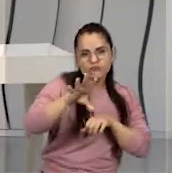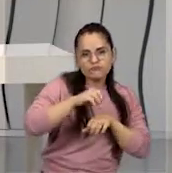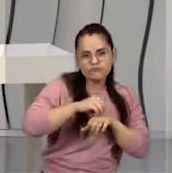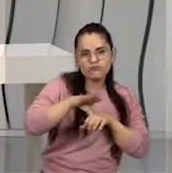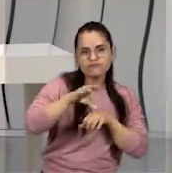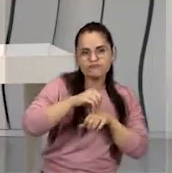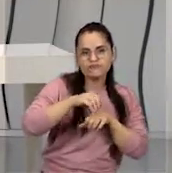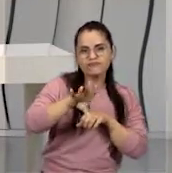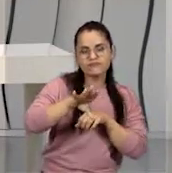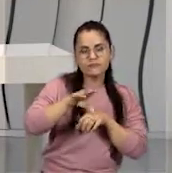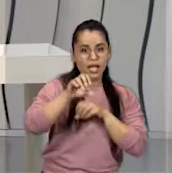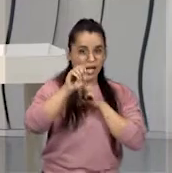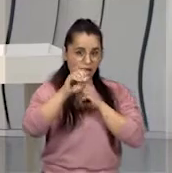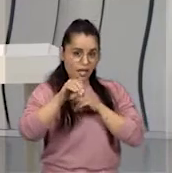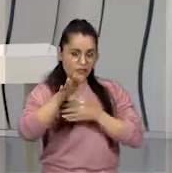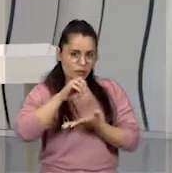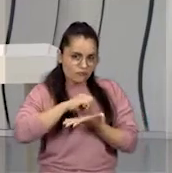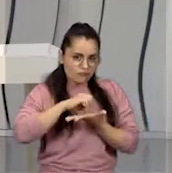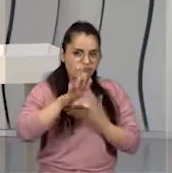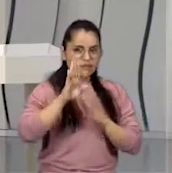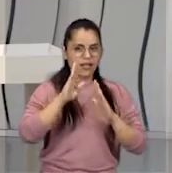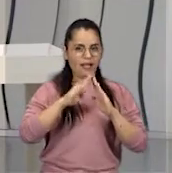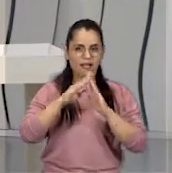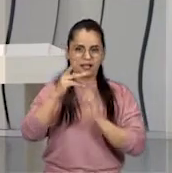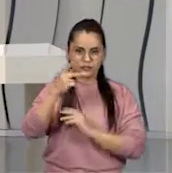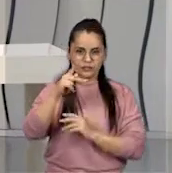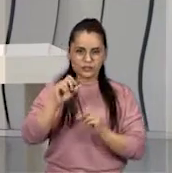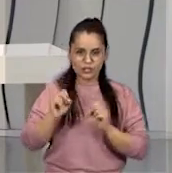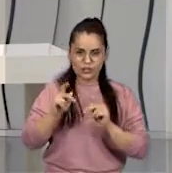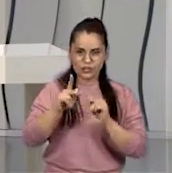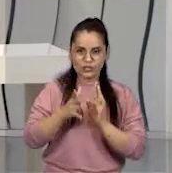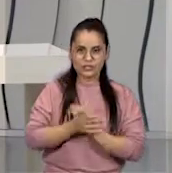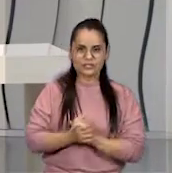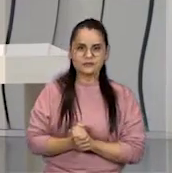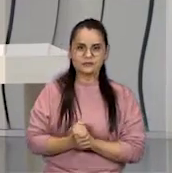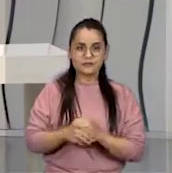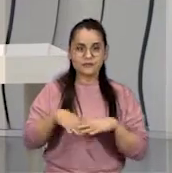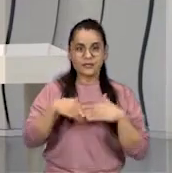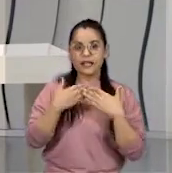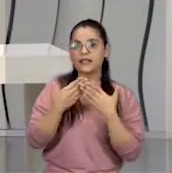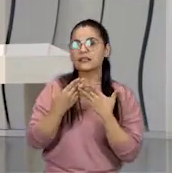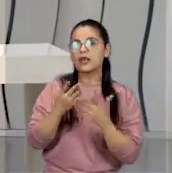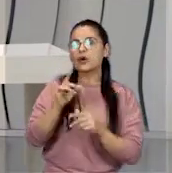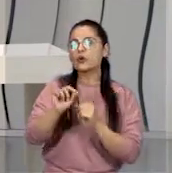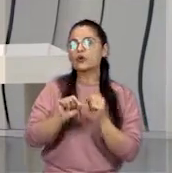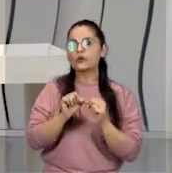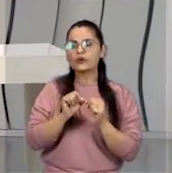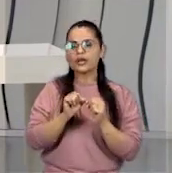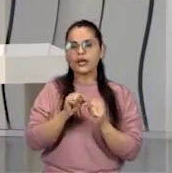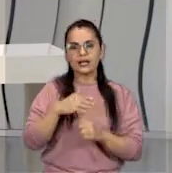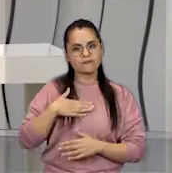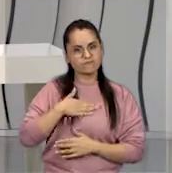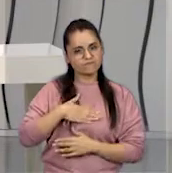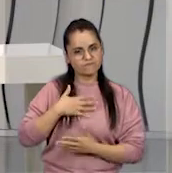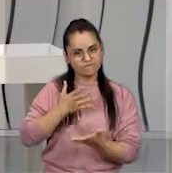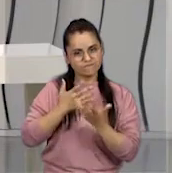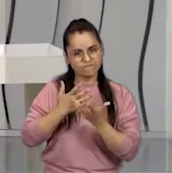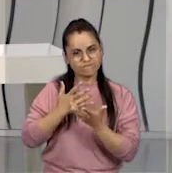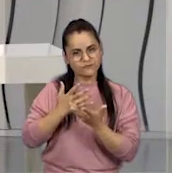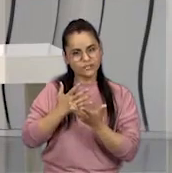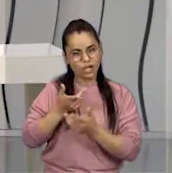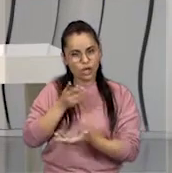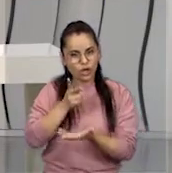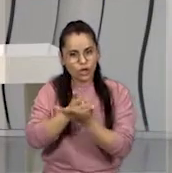a educação continue chegando até a casa de vocês. Então, quero desejar